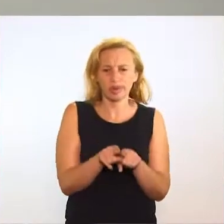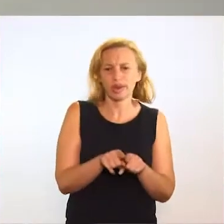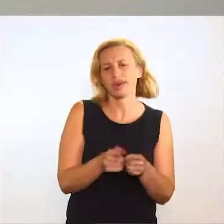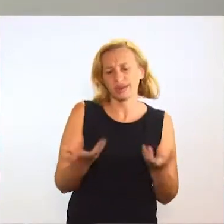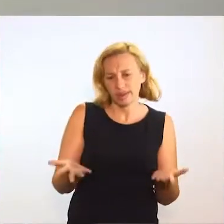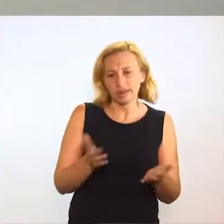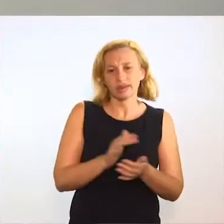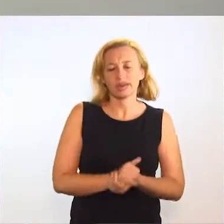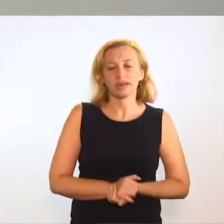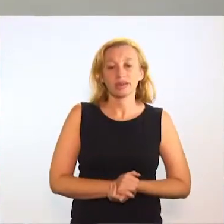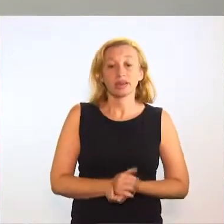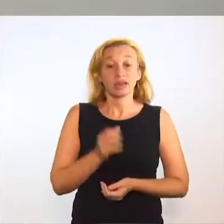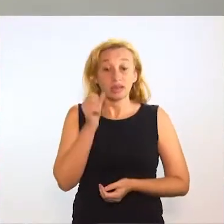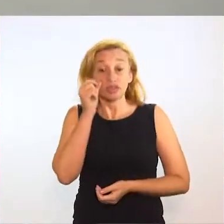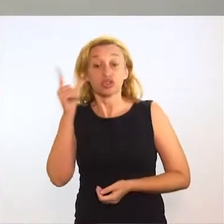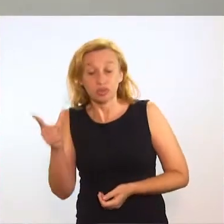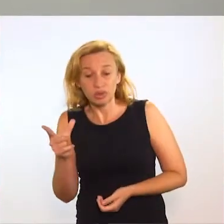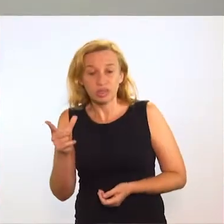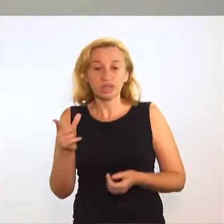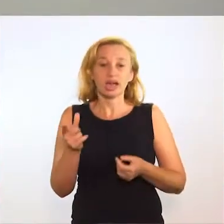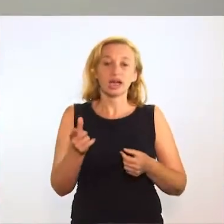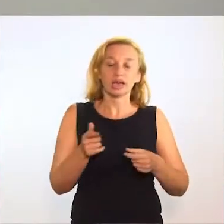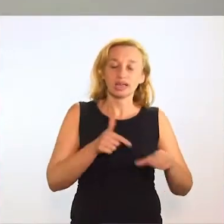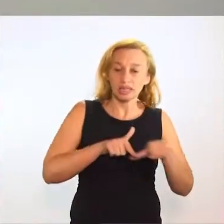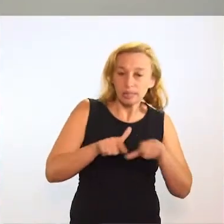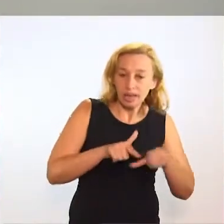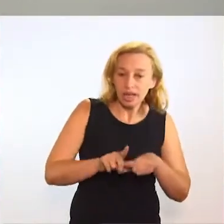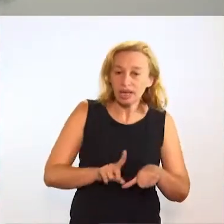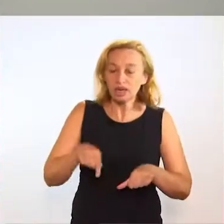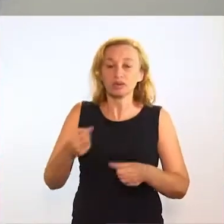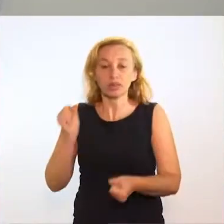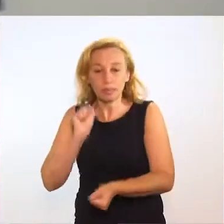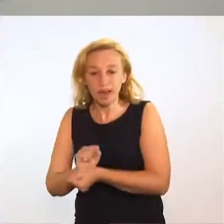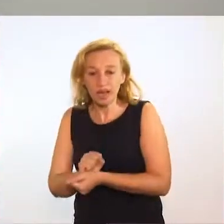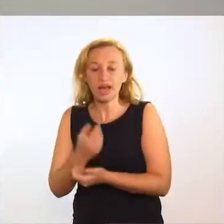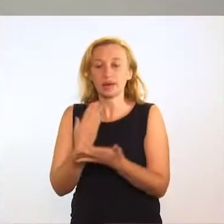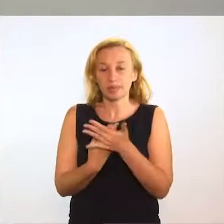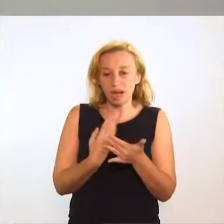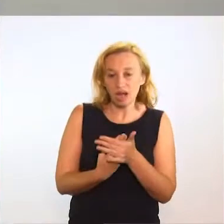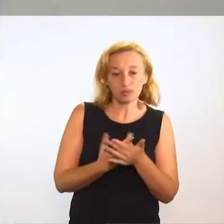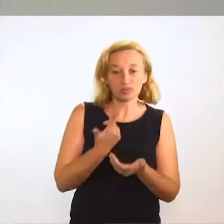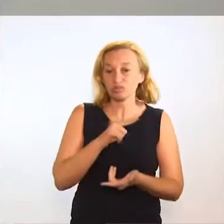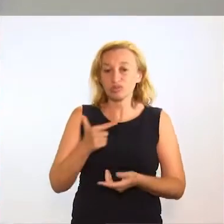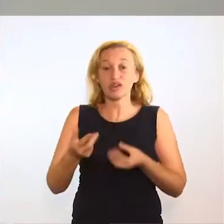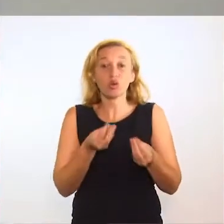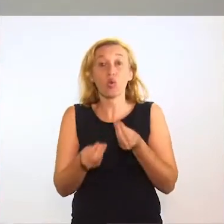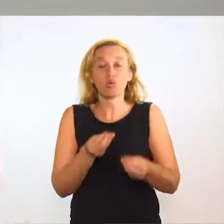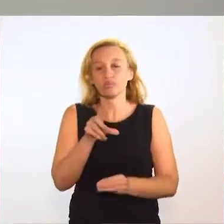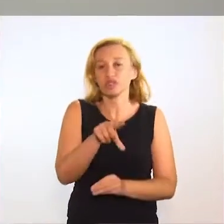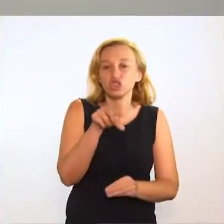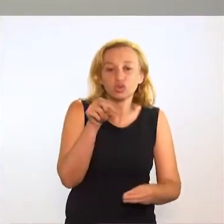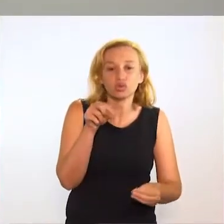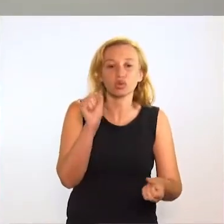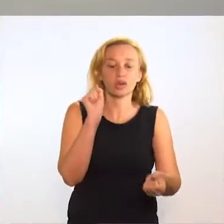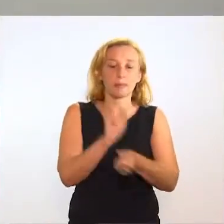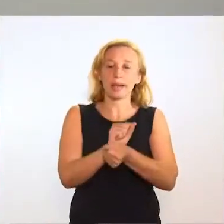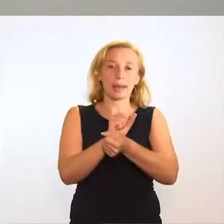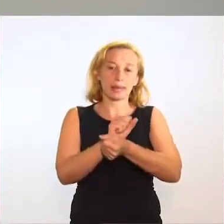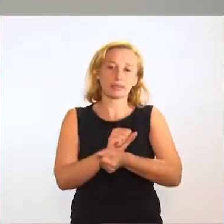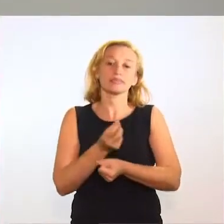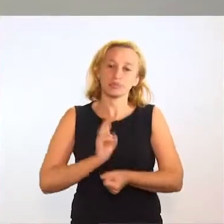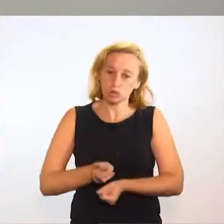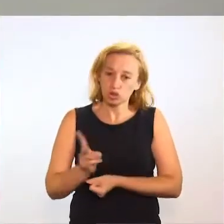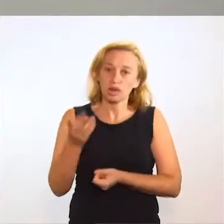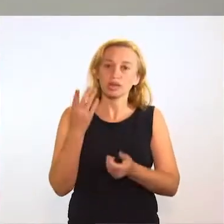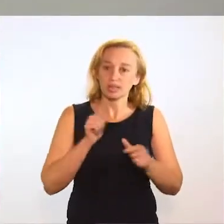porque uma questão era estar ali fazendo e depois ter que levantar e partir para a vida, porque elas não puderam parar, não tiveram essa escolha de parar, né? Tiveram